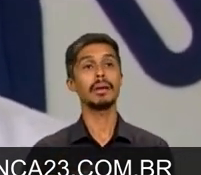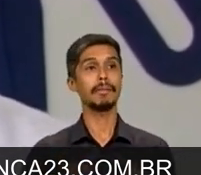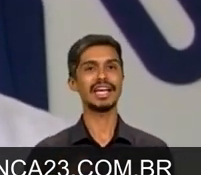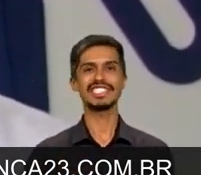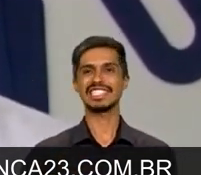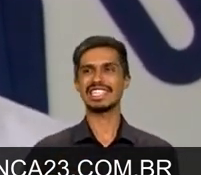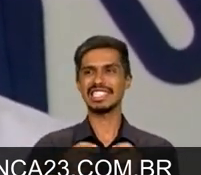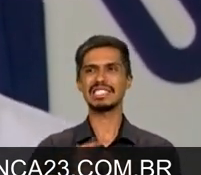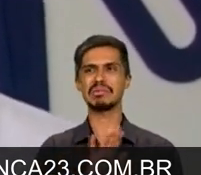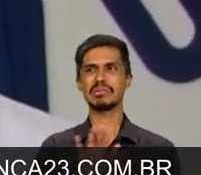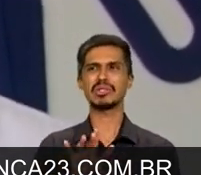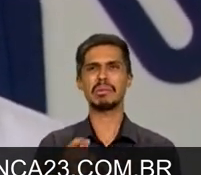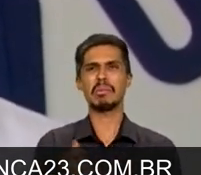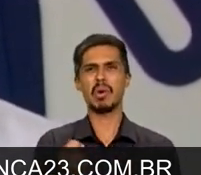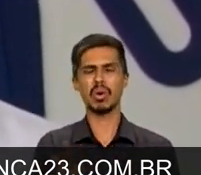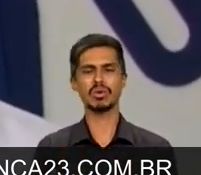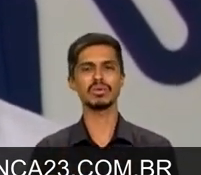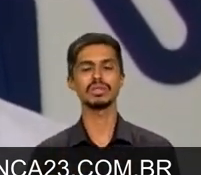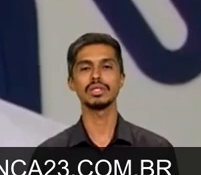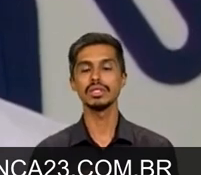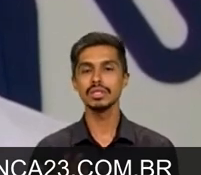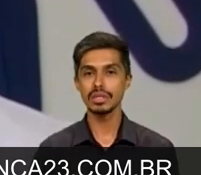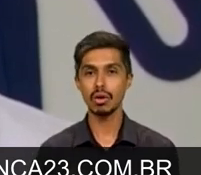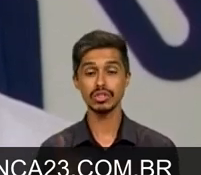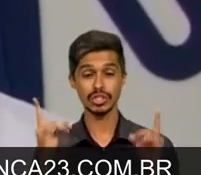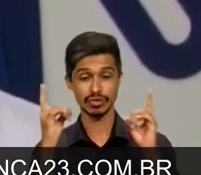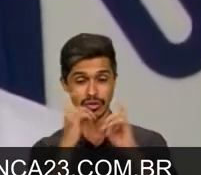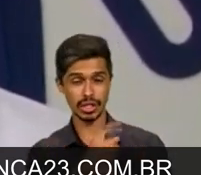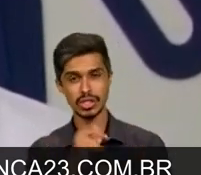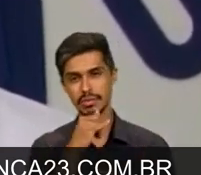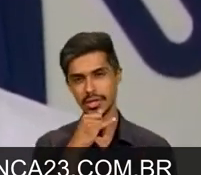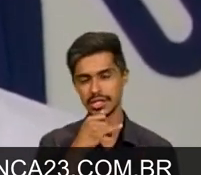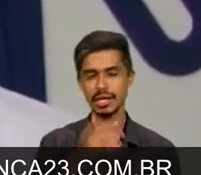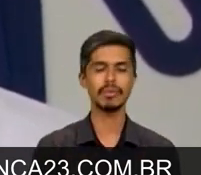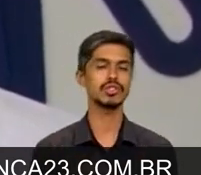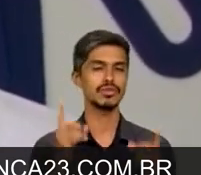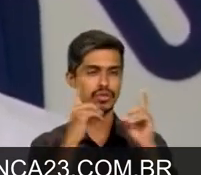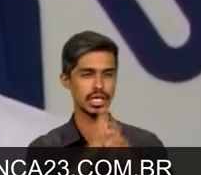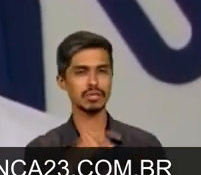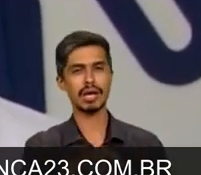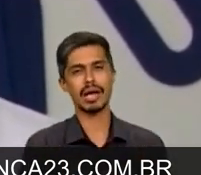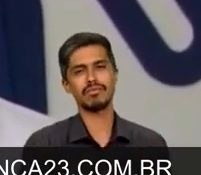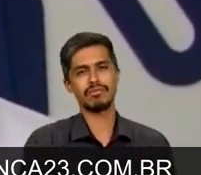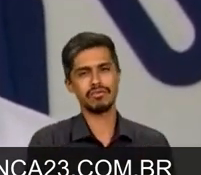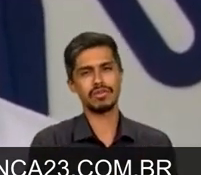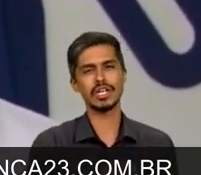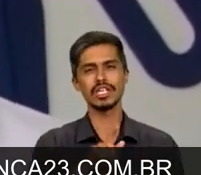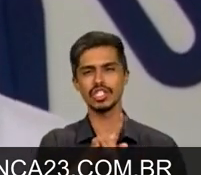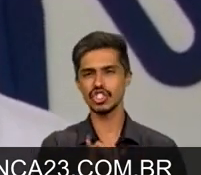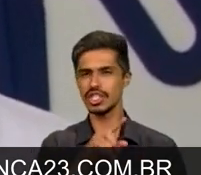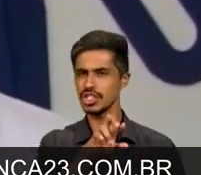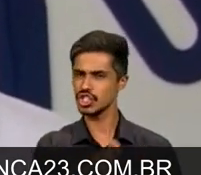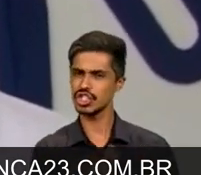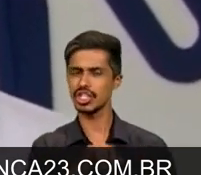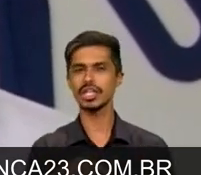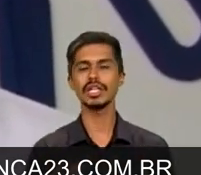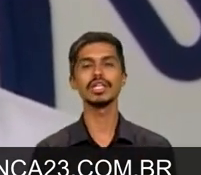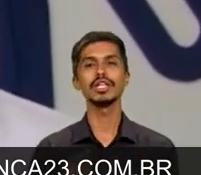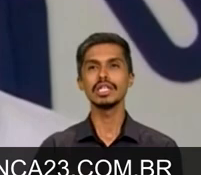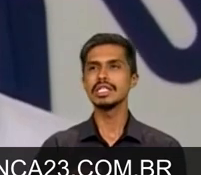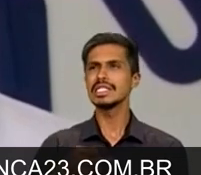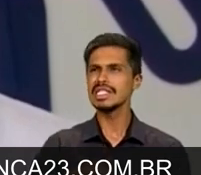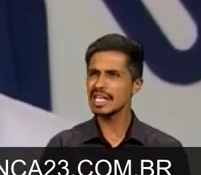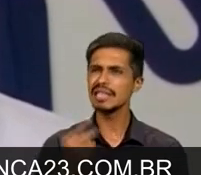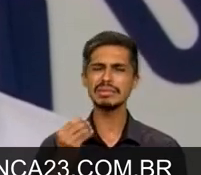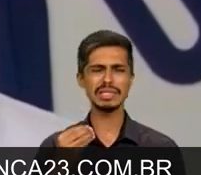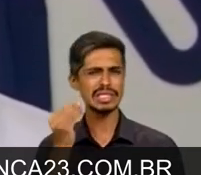de próstata. Então, sintomas prostáticos, dificuldade para urinar, acordar à noite várias vezes para urinar, o esforço